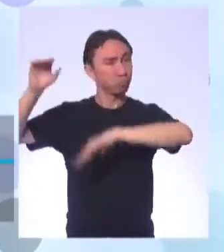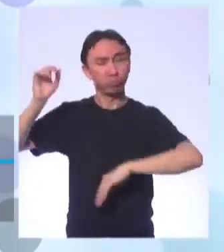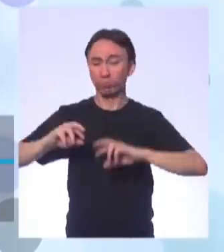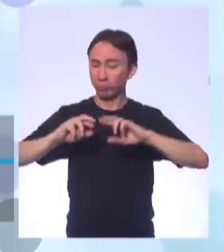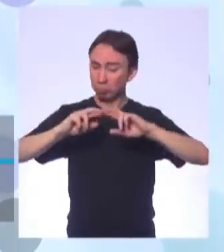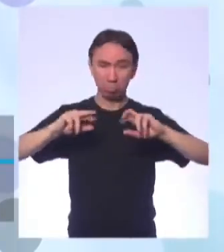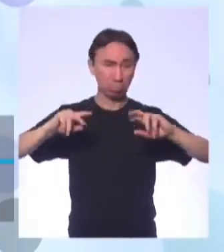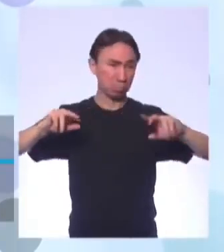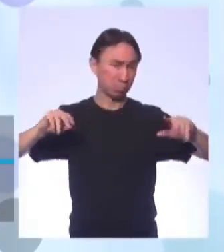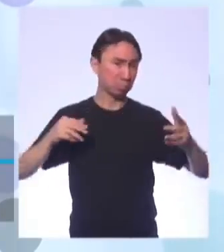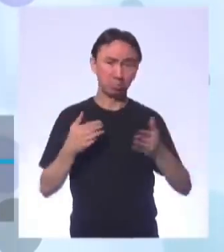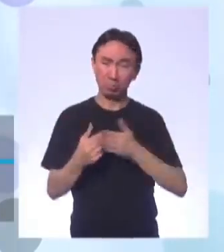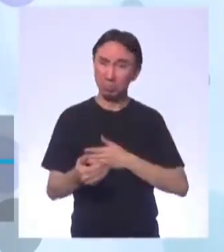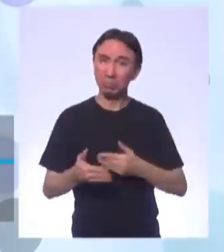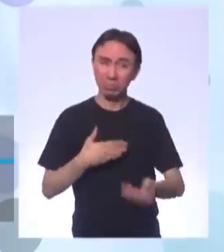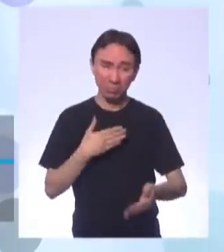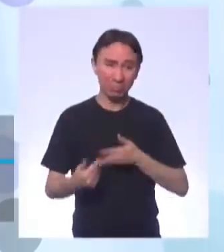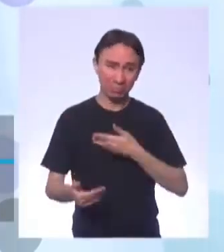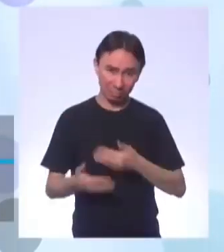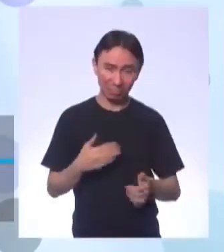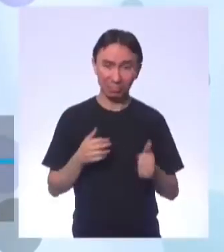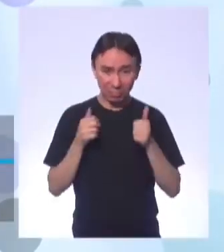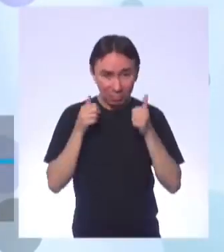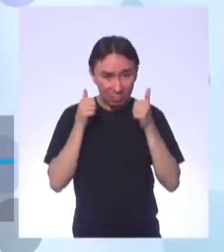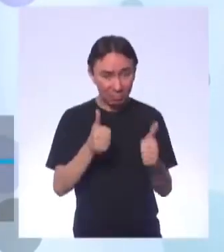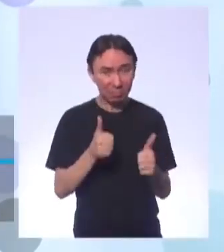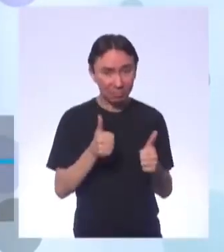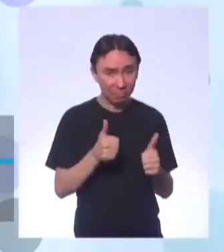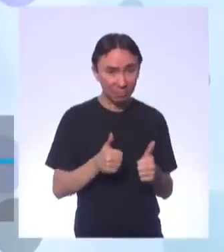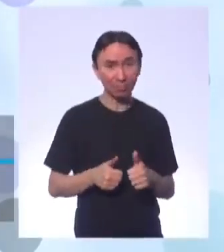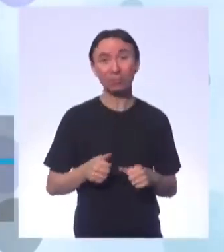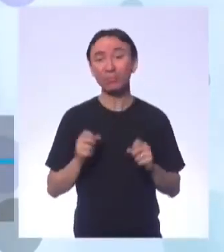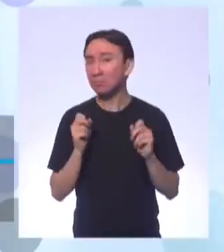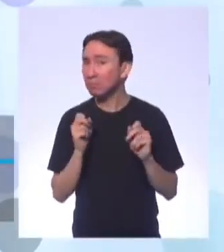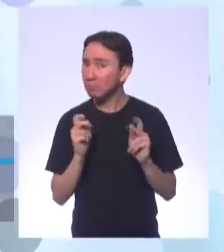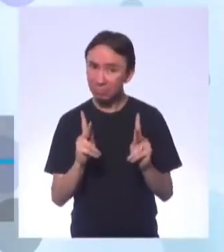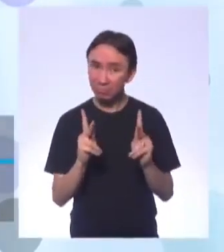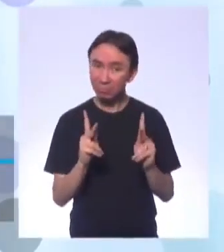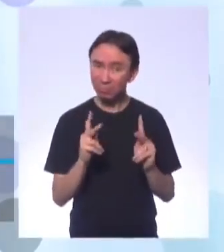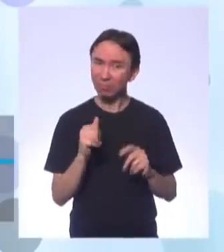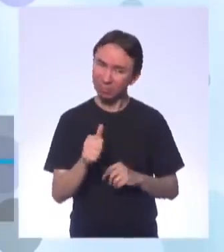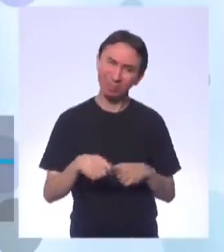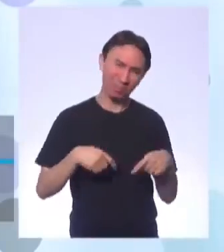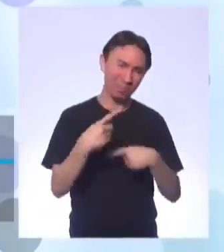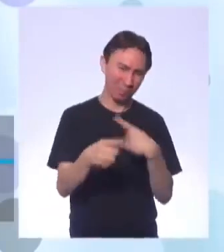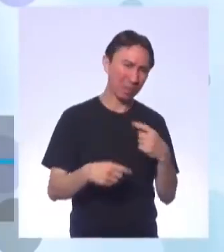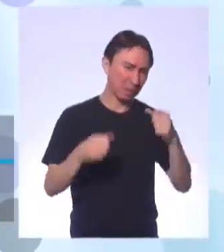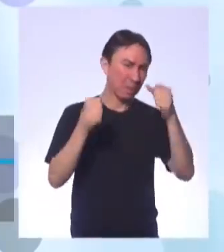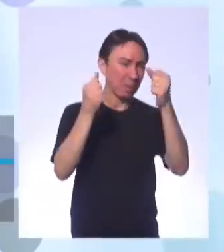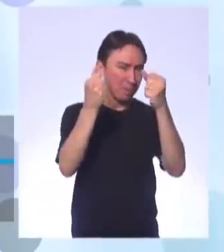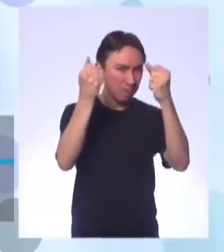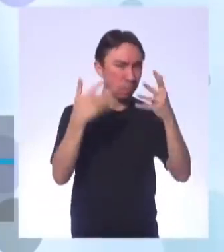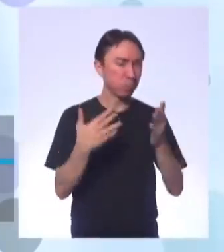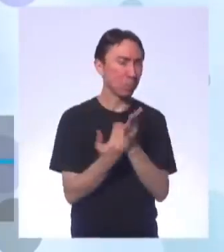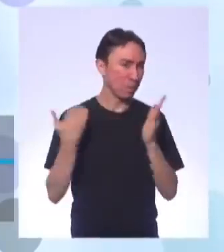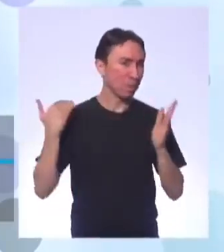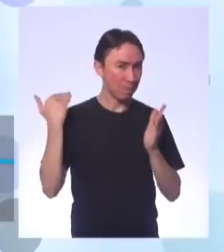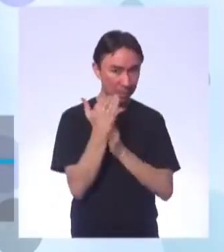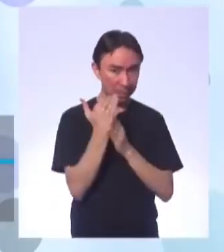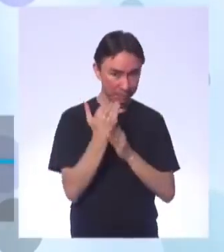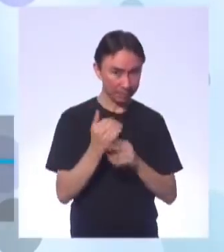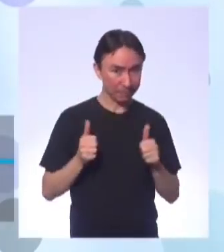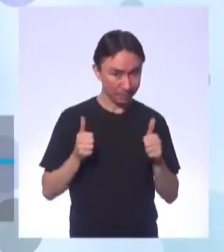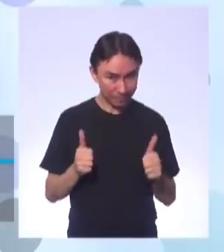depois a gente vai olhar mas ele poderia assumir aí qualquer valor e poderia assumir um termo qualquer aí para você fazer essa multiplicação